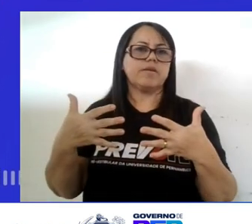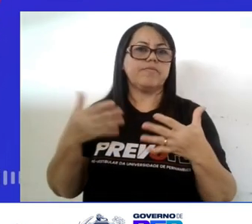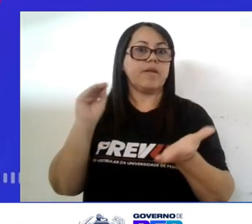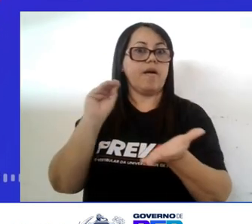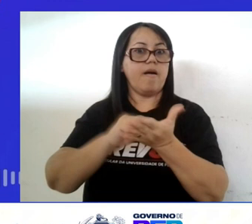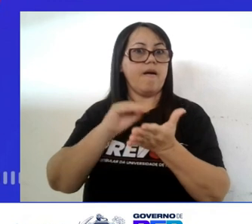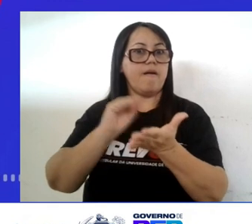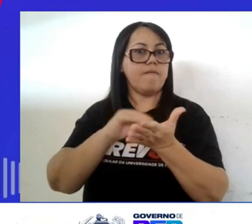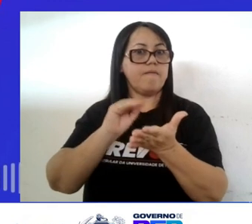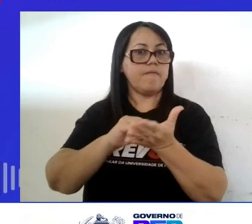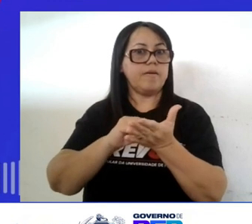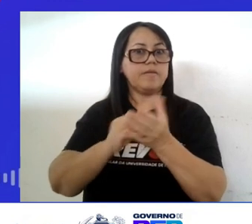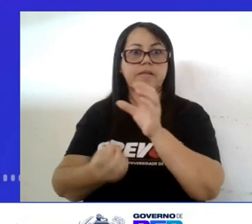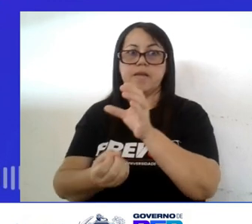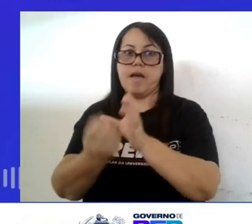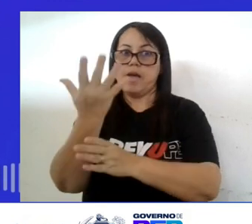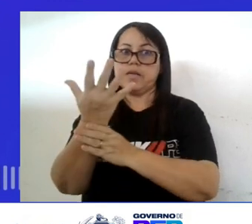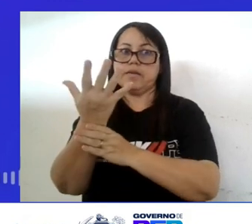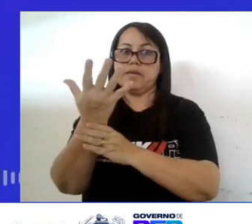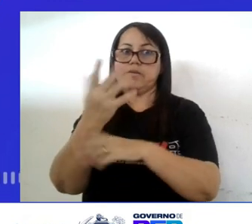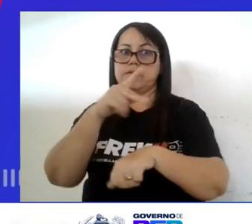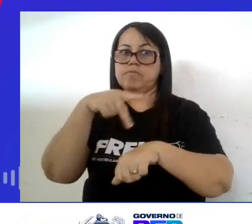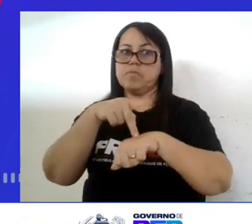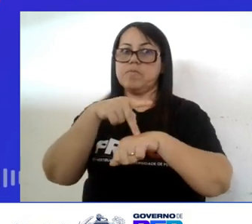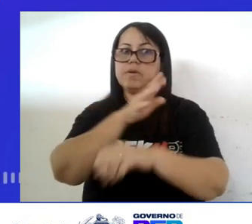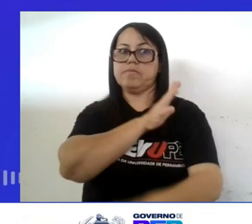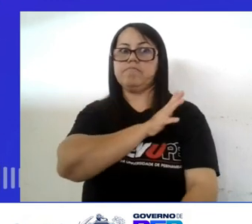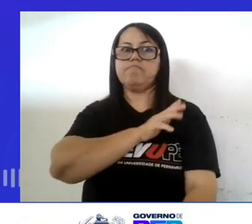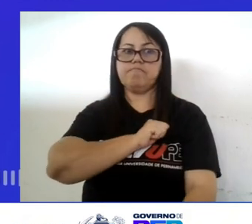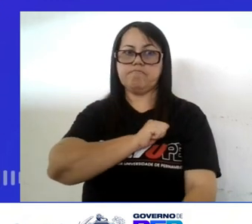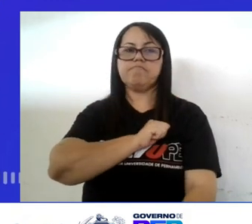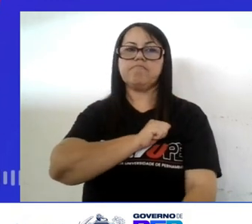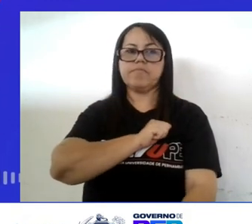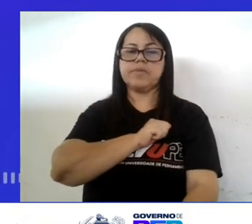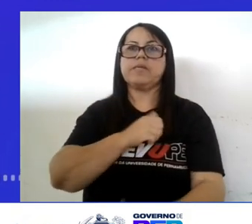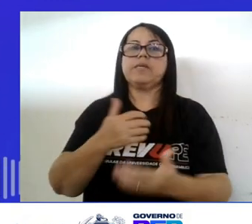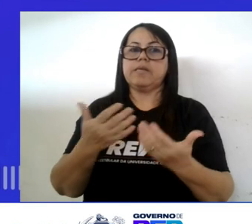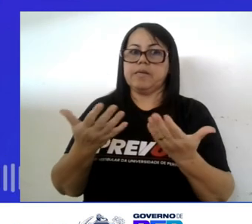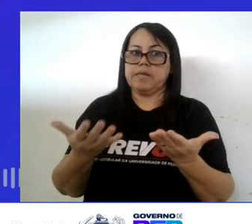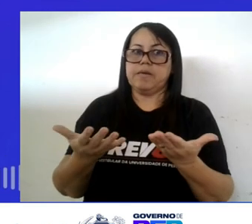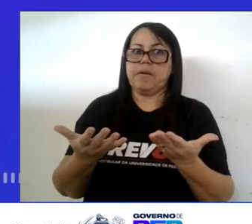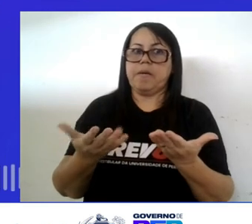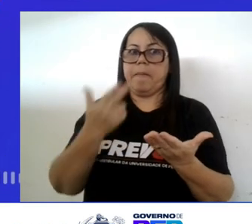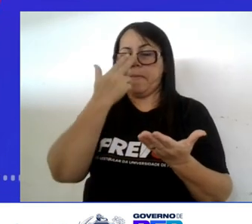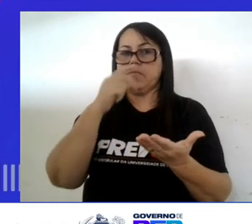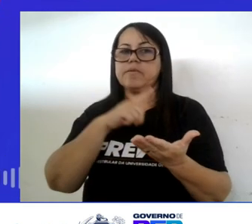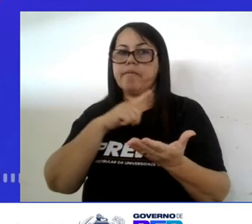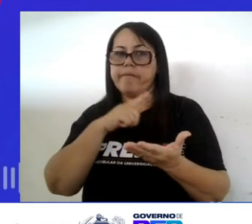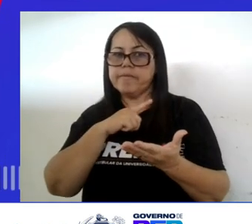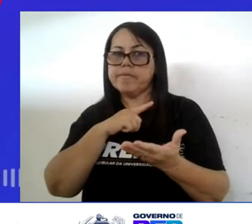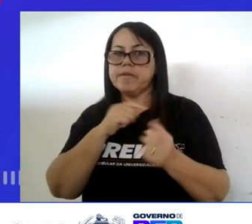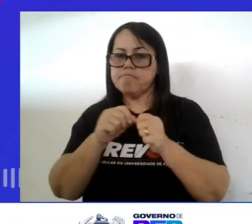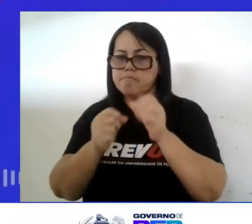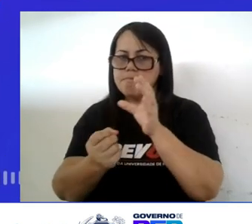de da a criação de um estado palestino apesar de ter a sua criação prevista